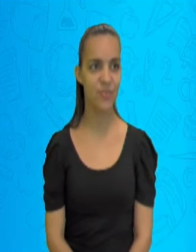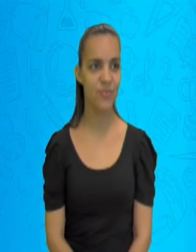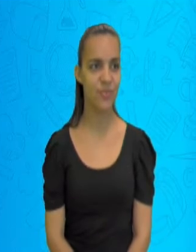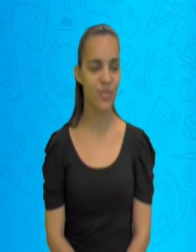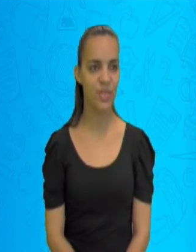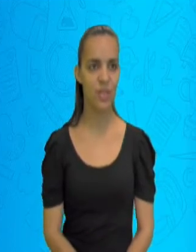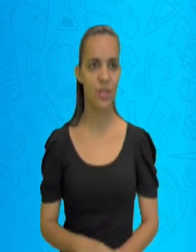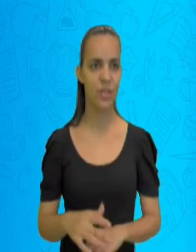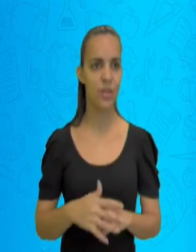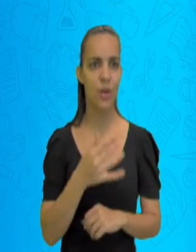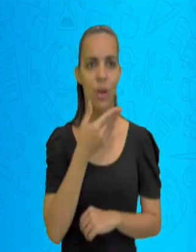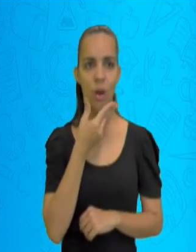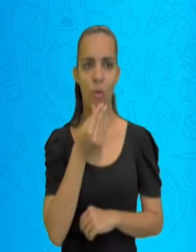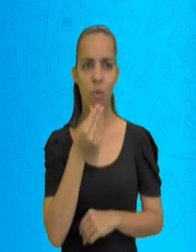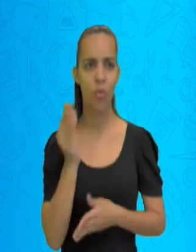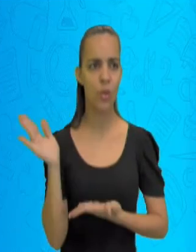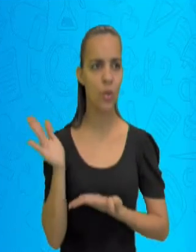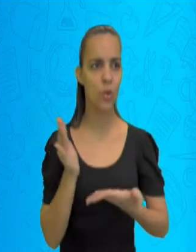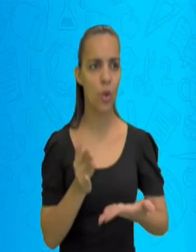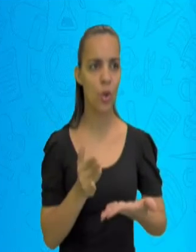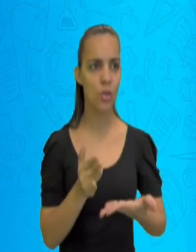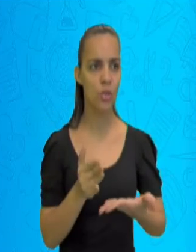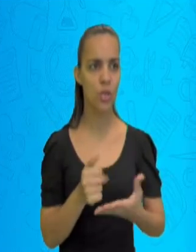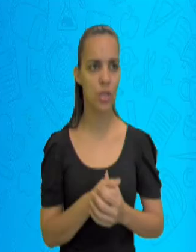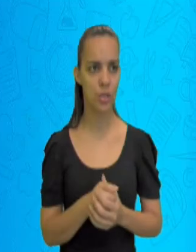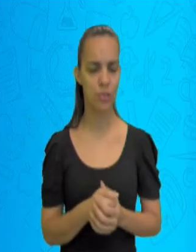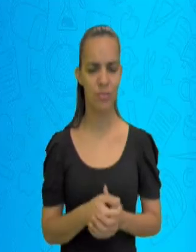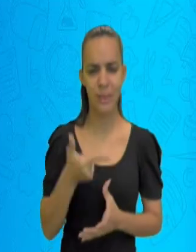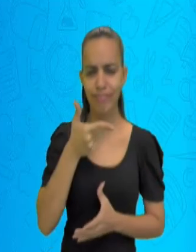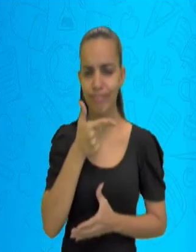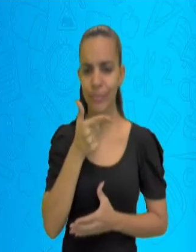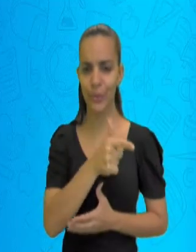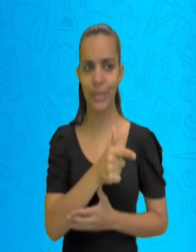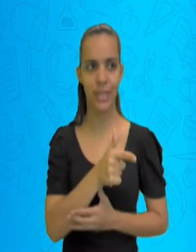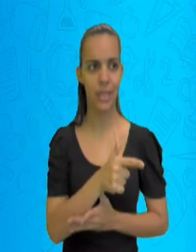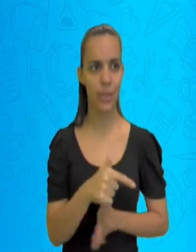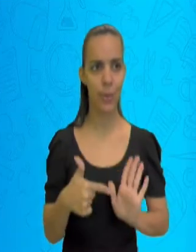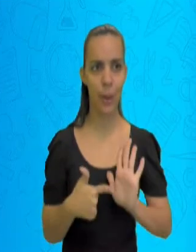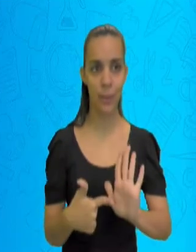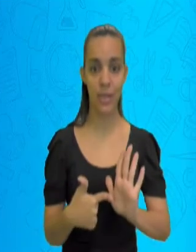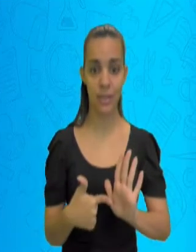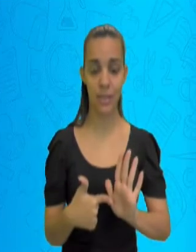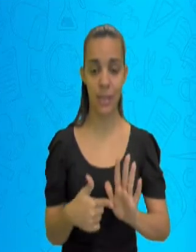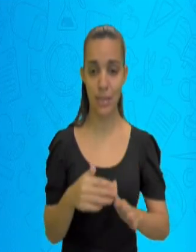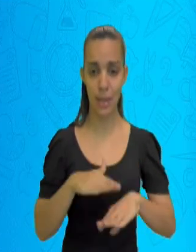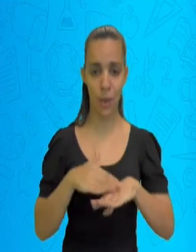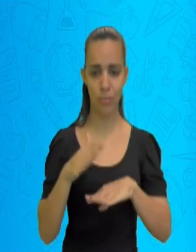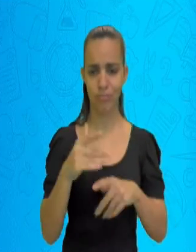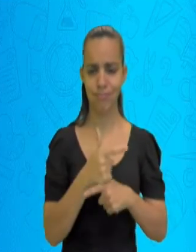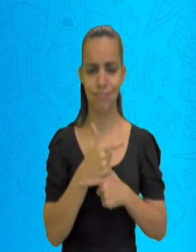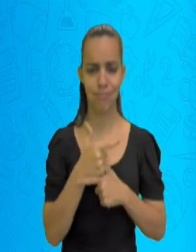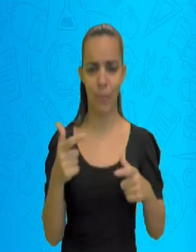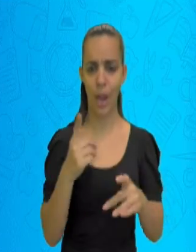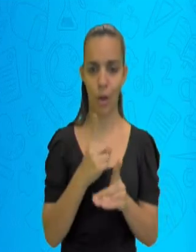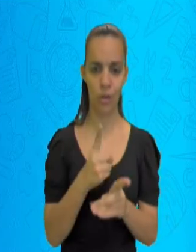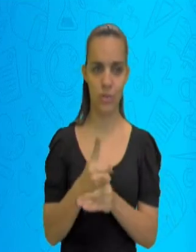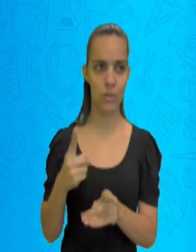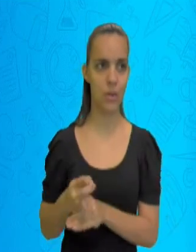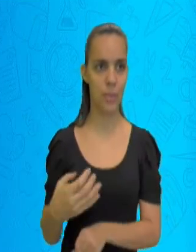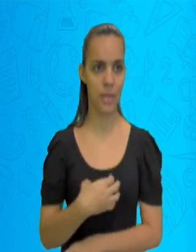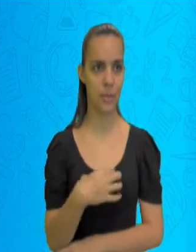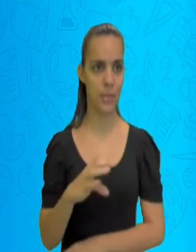Rutherford trouxe um ganho muito grande para a ciência. Continuando